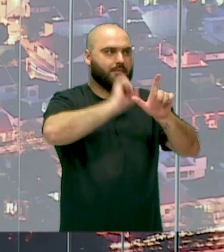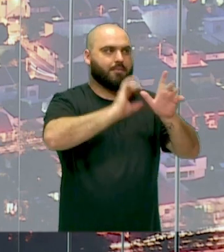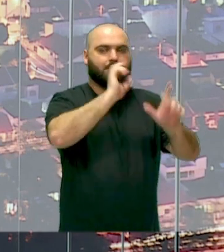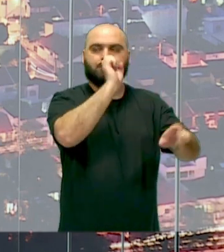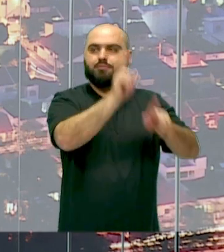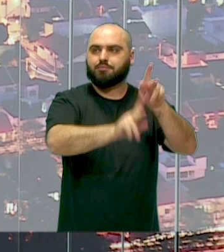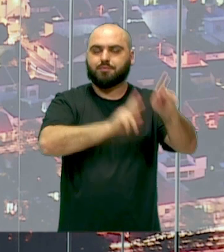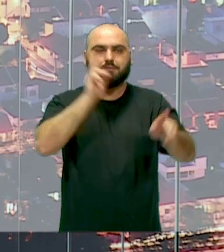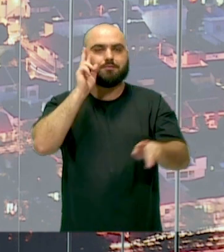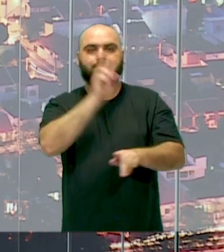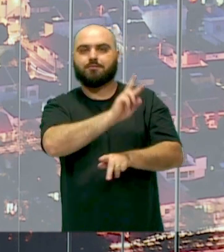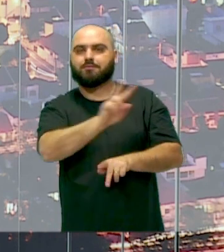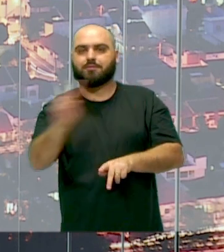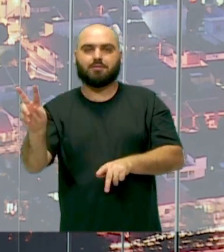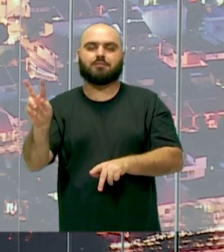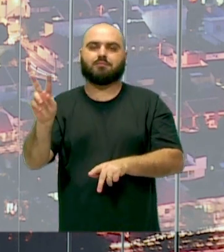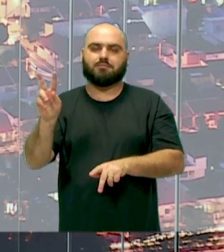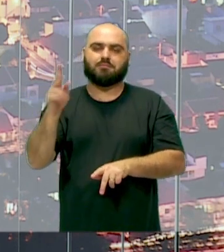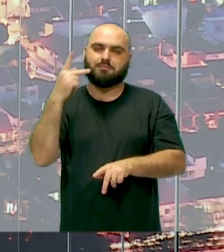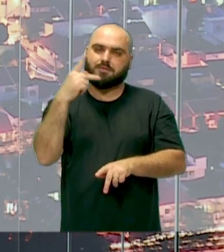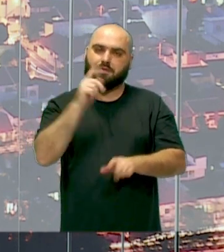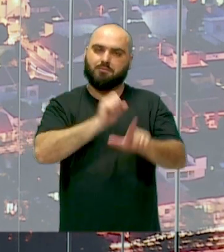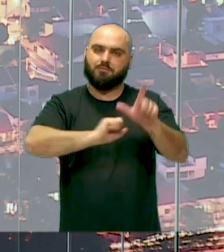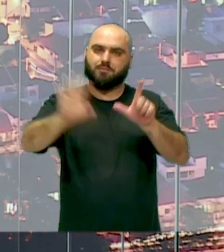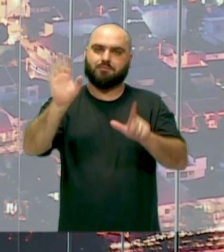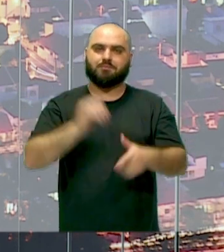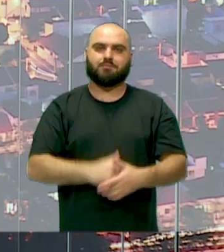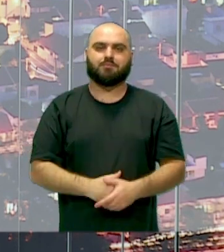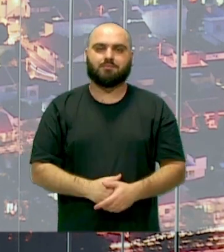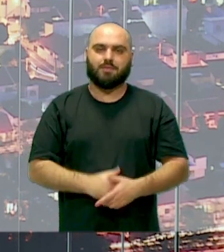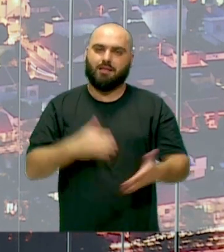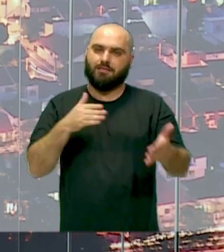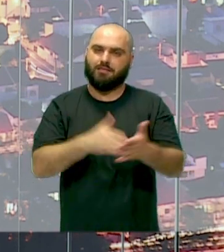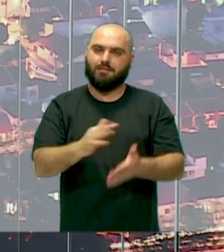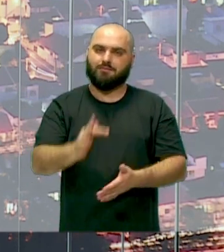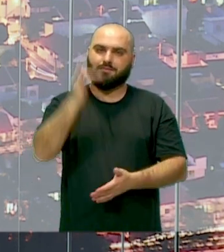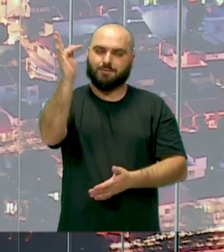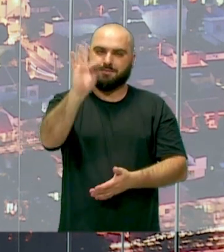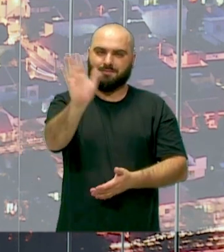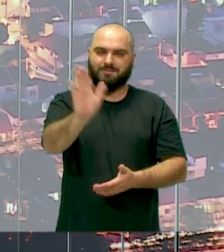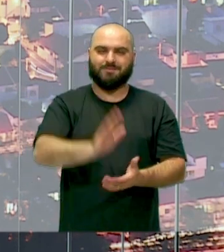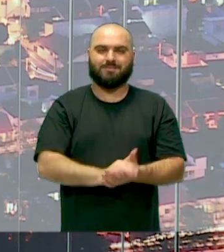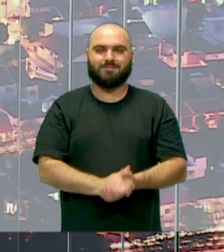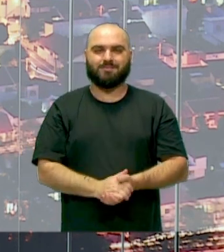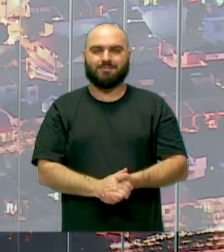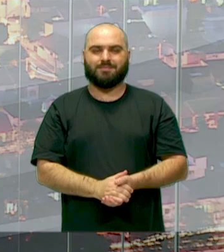também circular com o seu compartilhamento. Até o próximo Câmara Aberta.